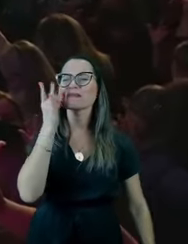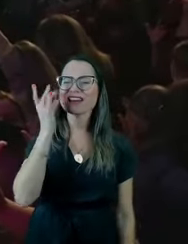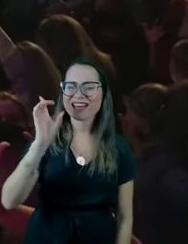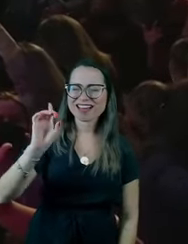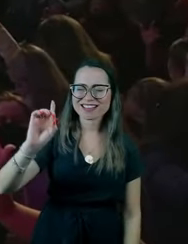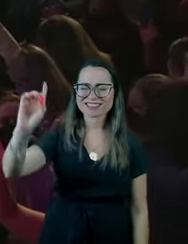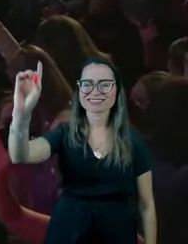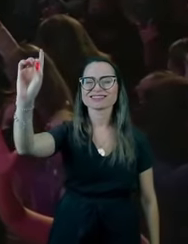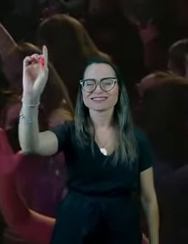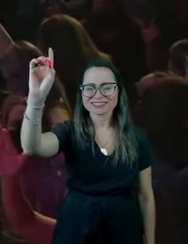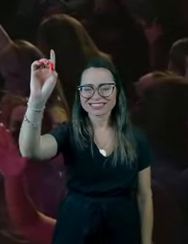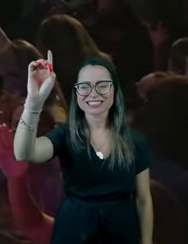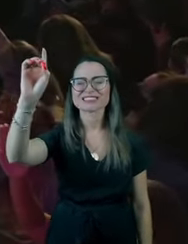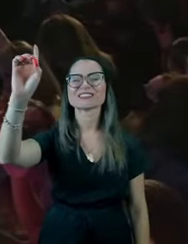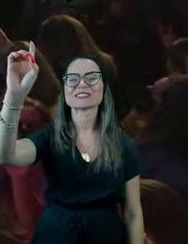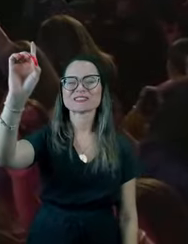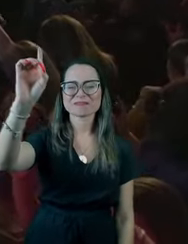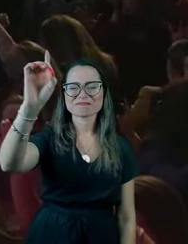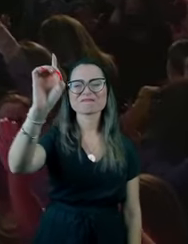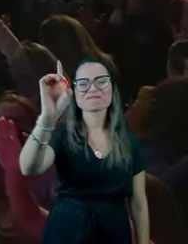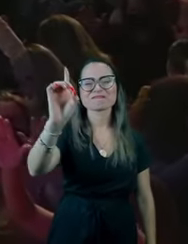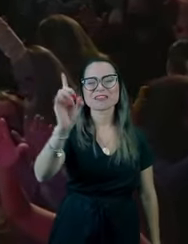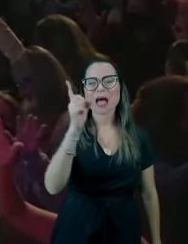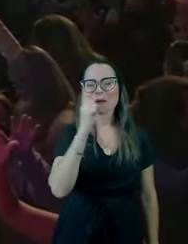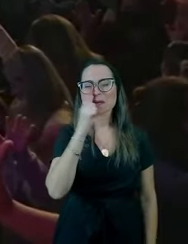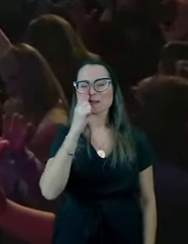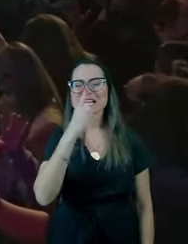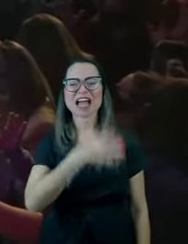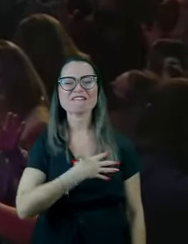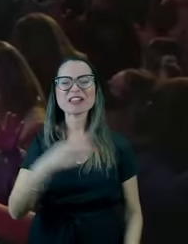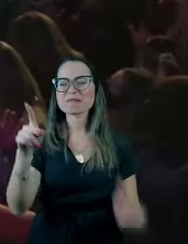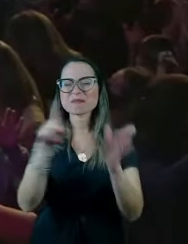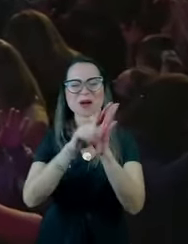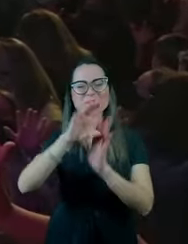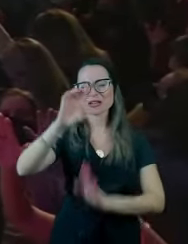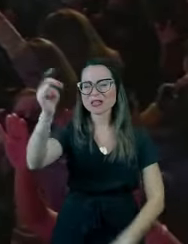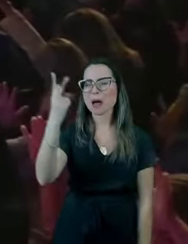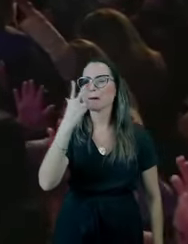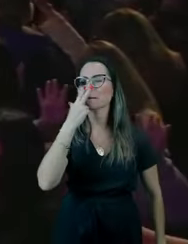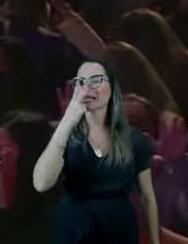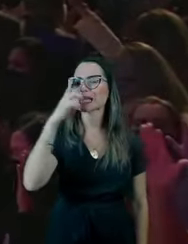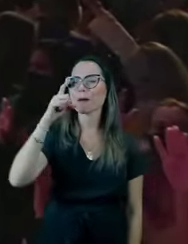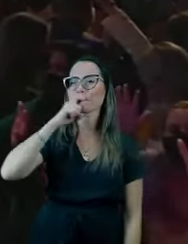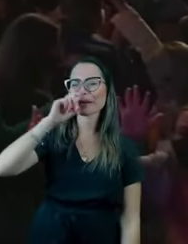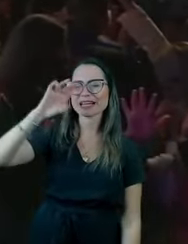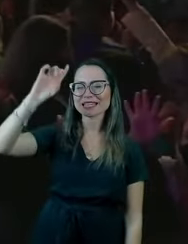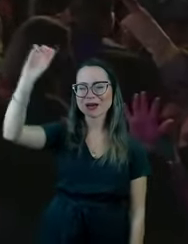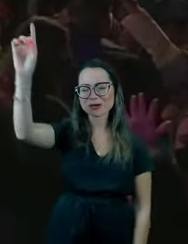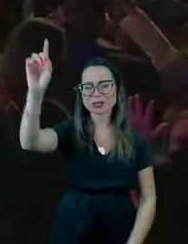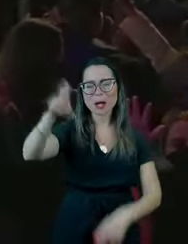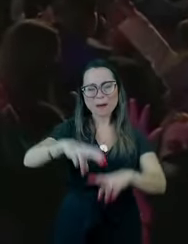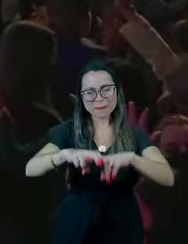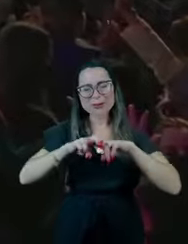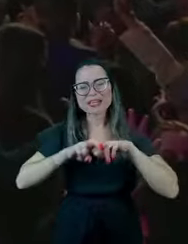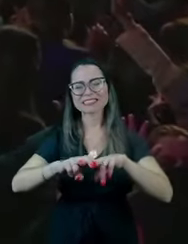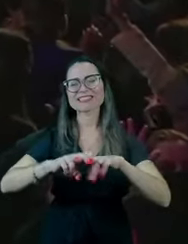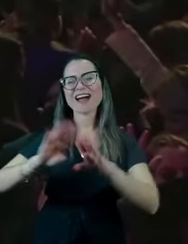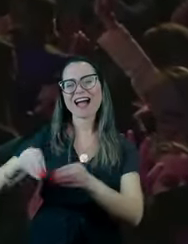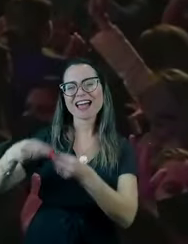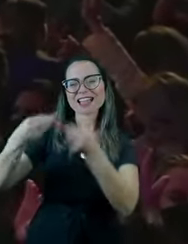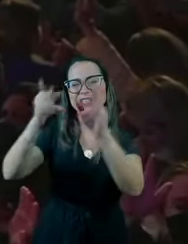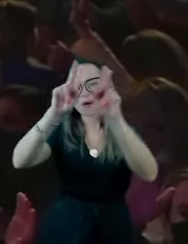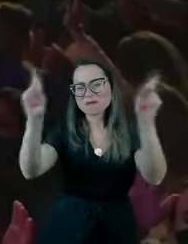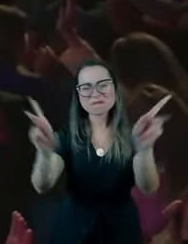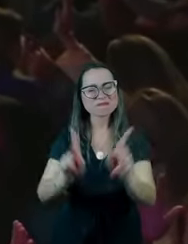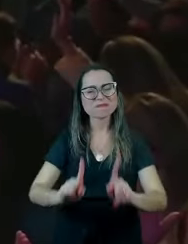de filhas de Deus. Elas são parecidas com o Seu Pai, por isso elas pacificam, por isso elas constroem e